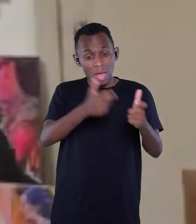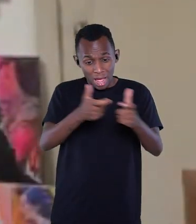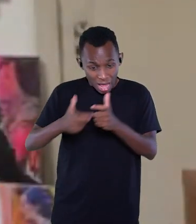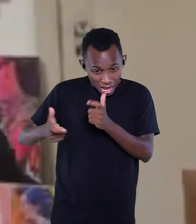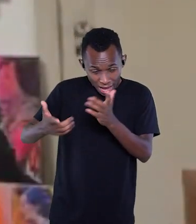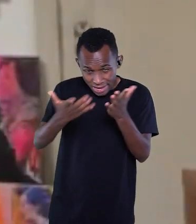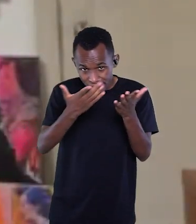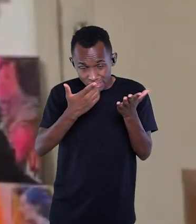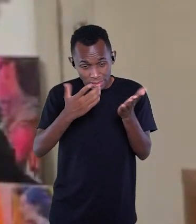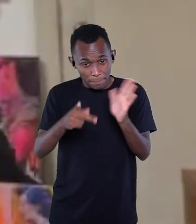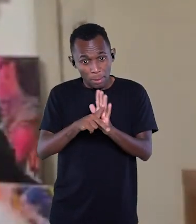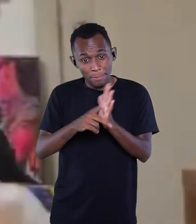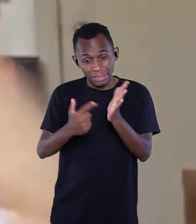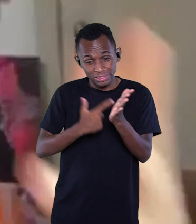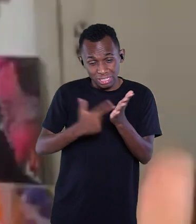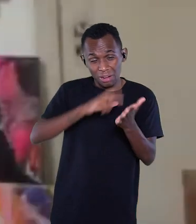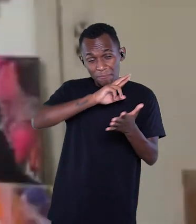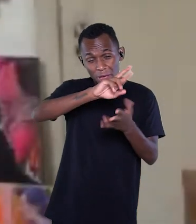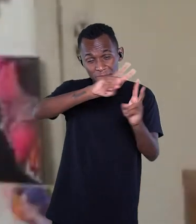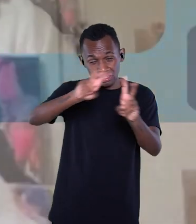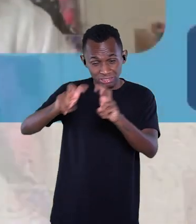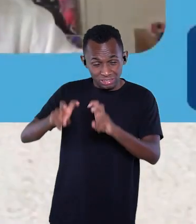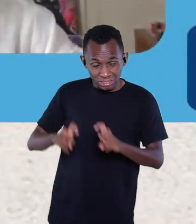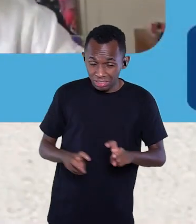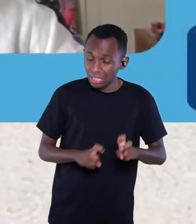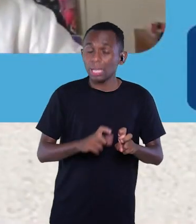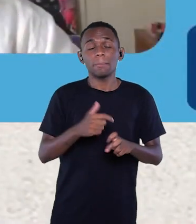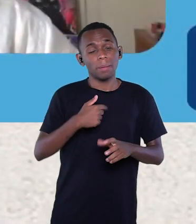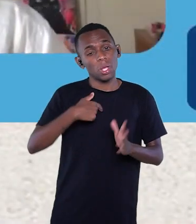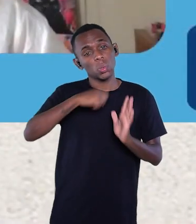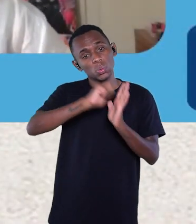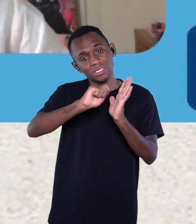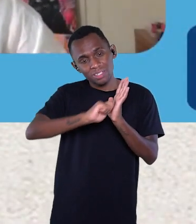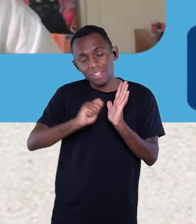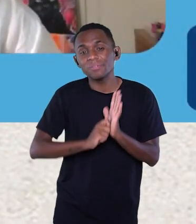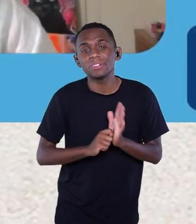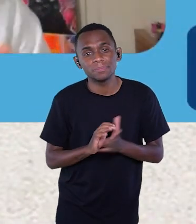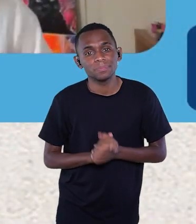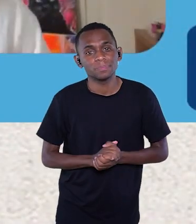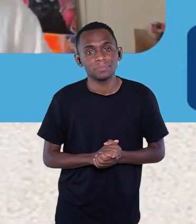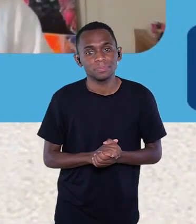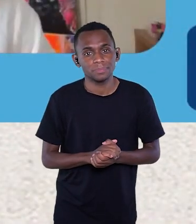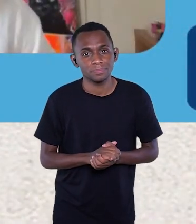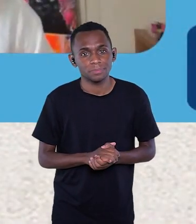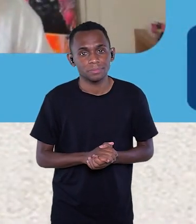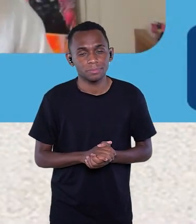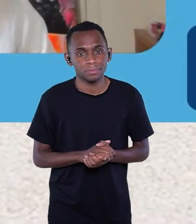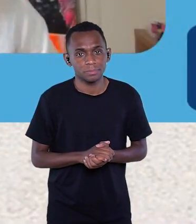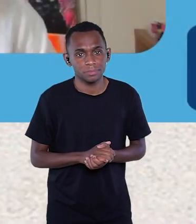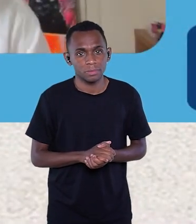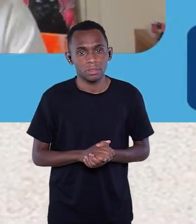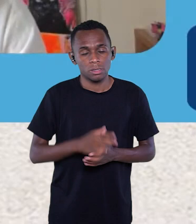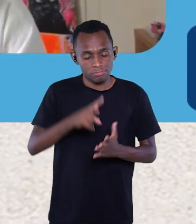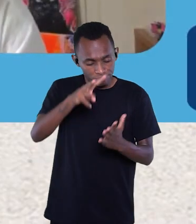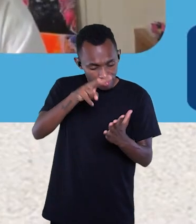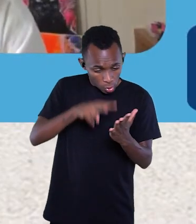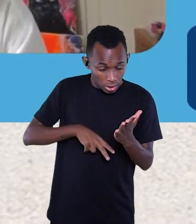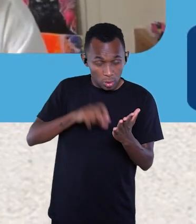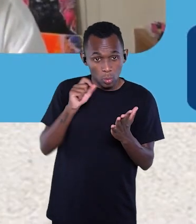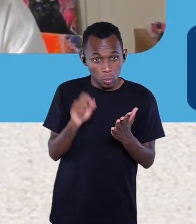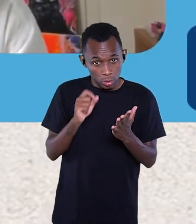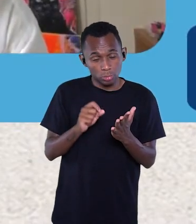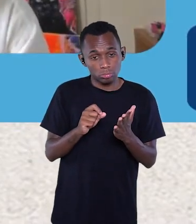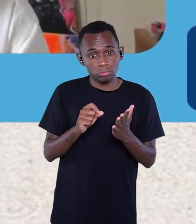né, no seu escrito. Não. Assim, tem uma parte que é um diário, mas é isso. Eu vou